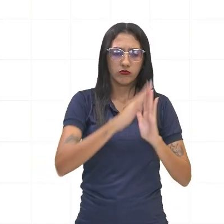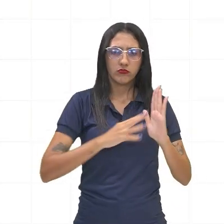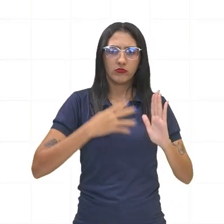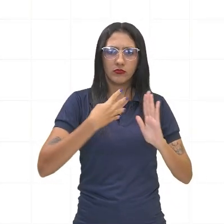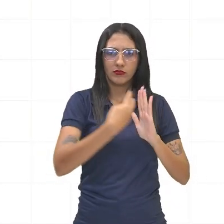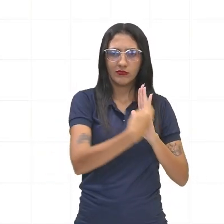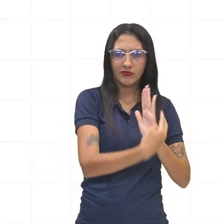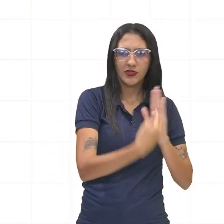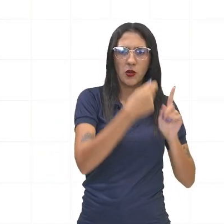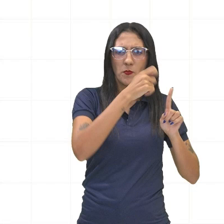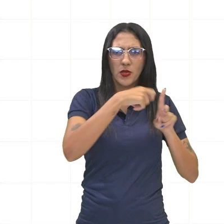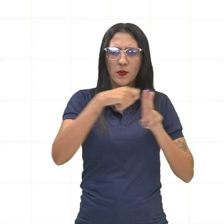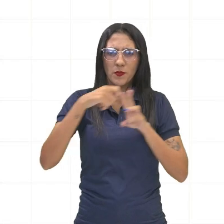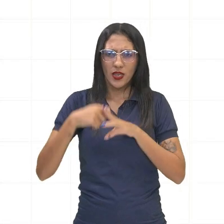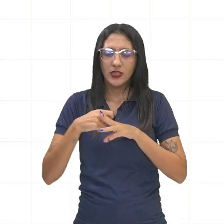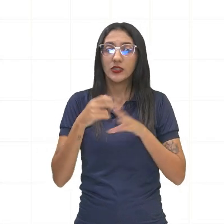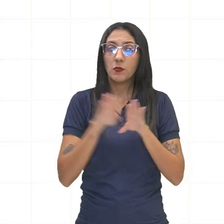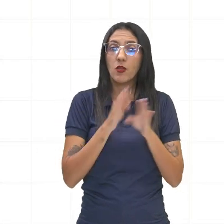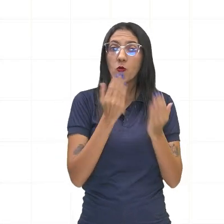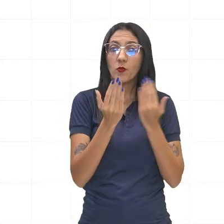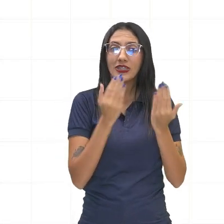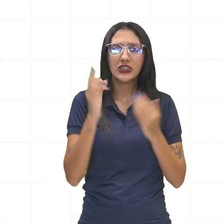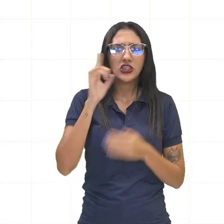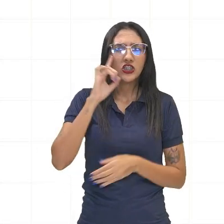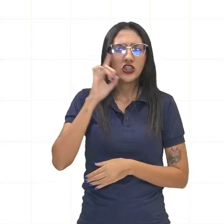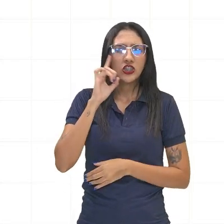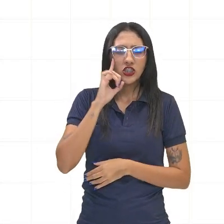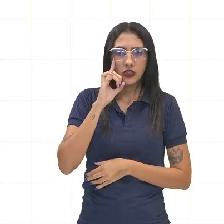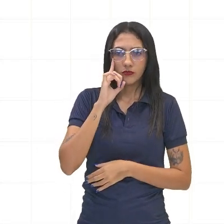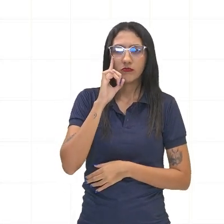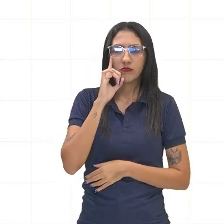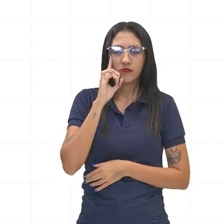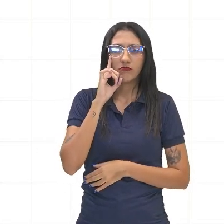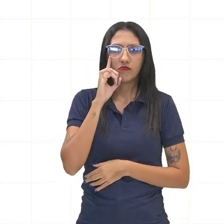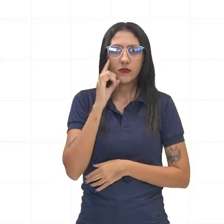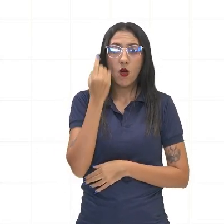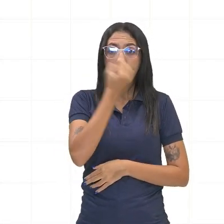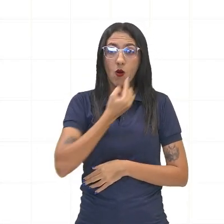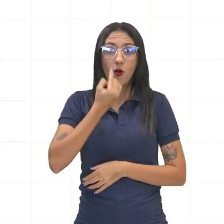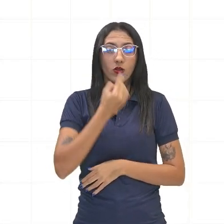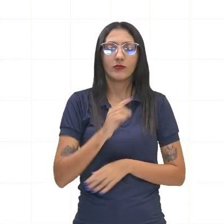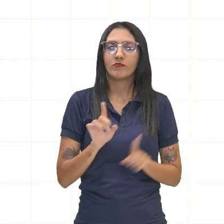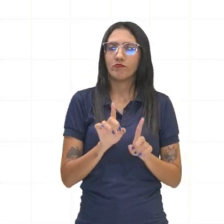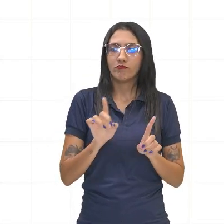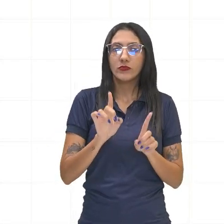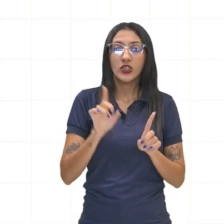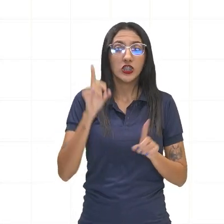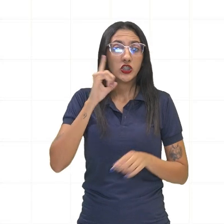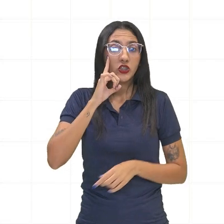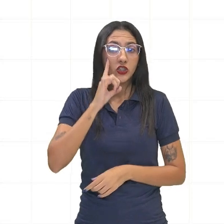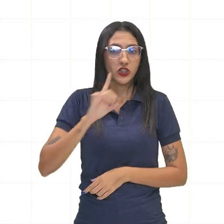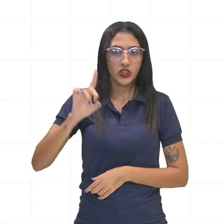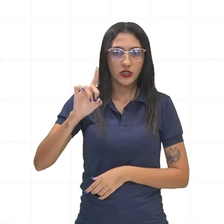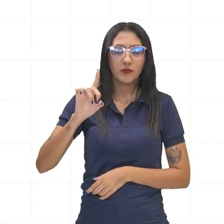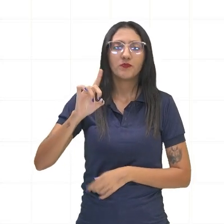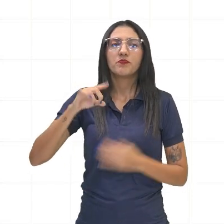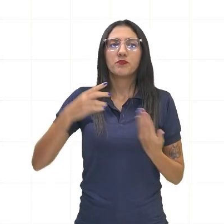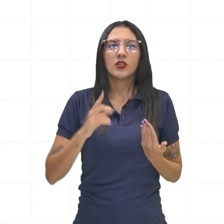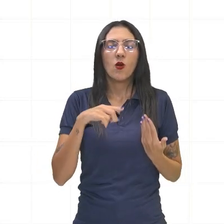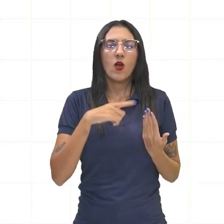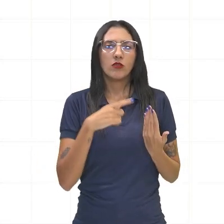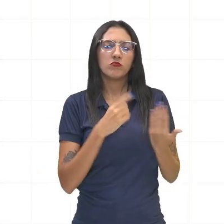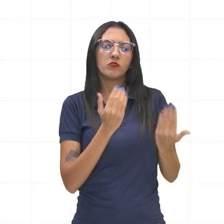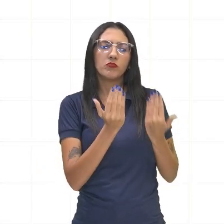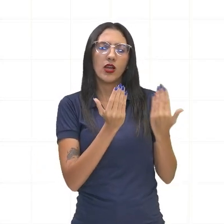medição de dias inteiros e não de horas, como fazem os relógios. Por isso, o tempo medido